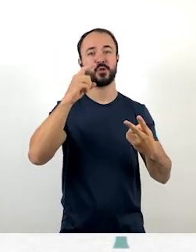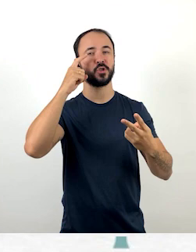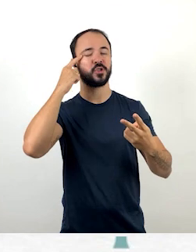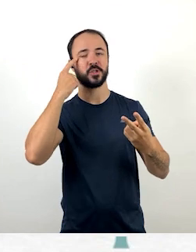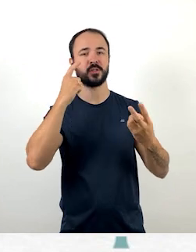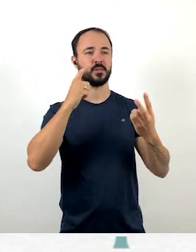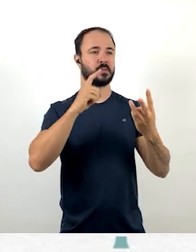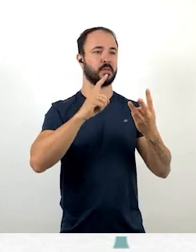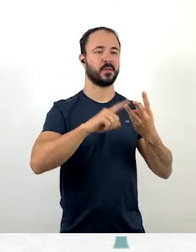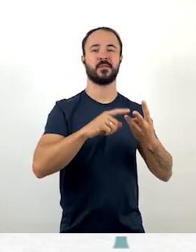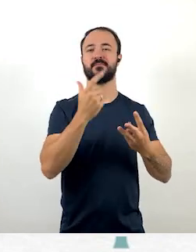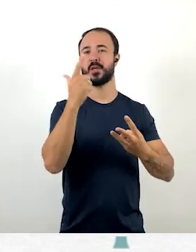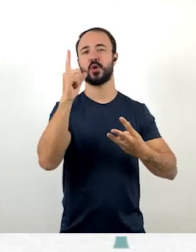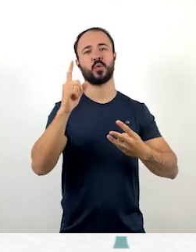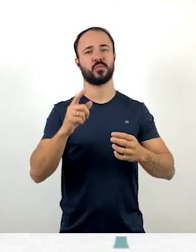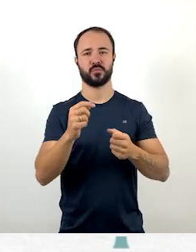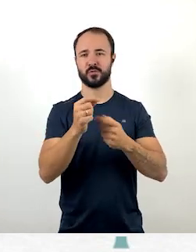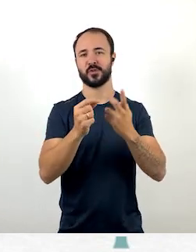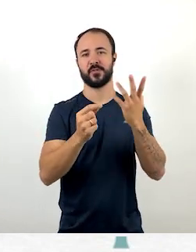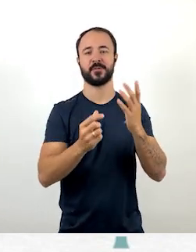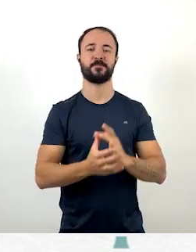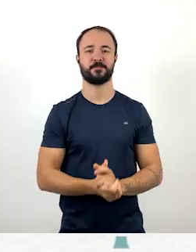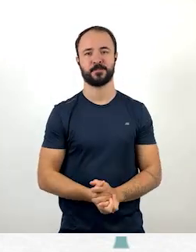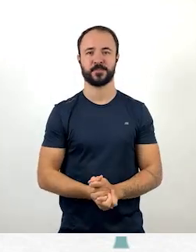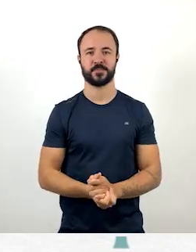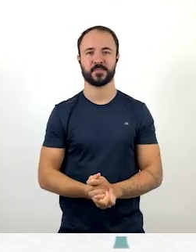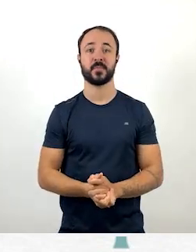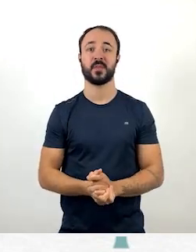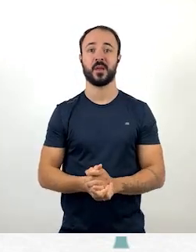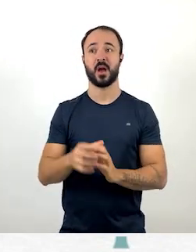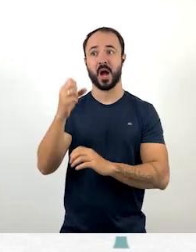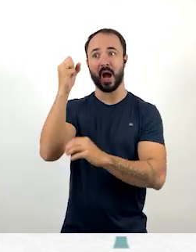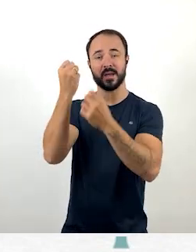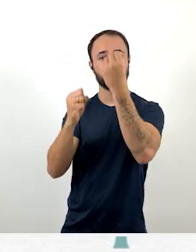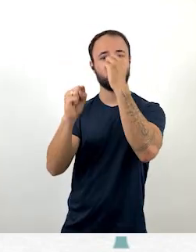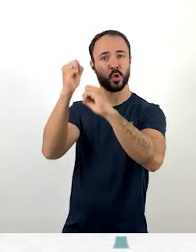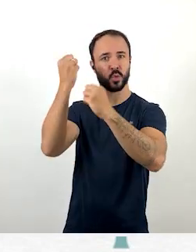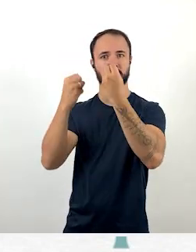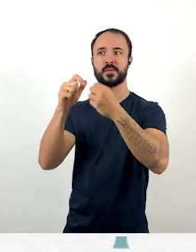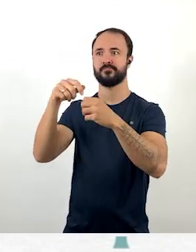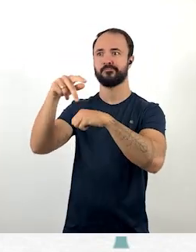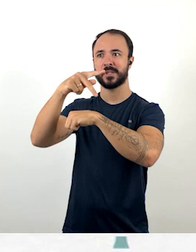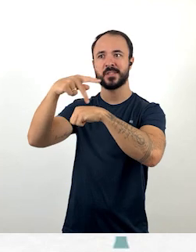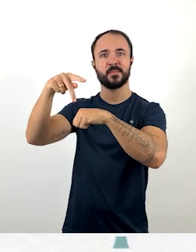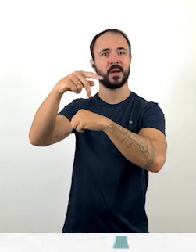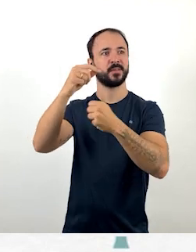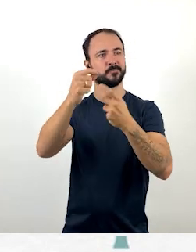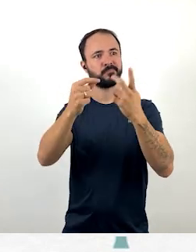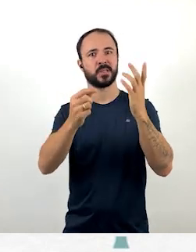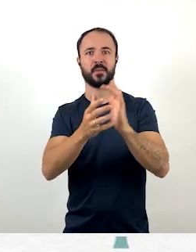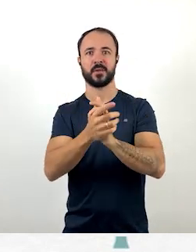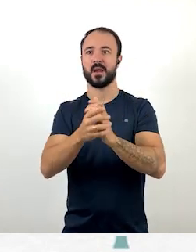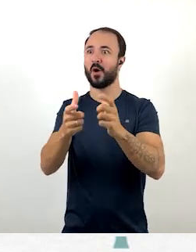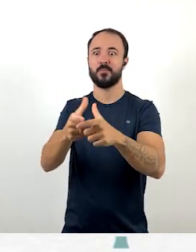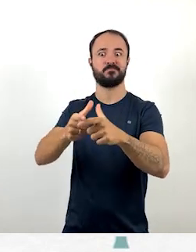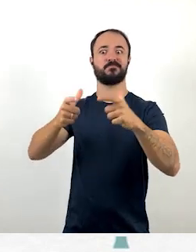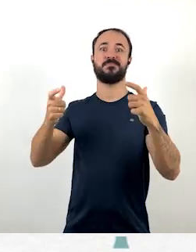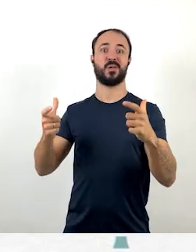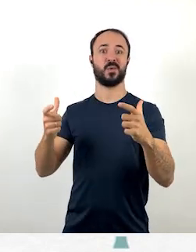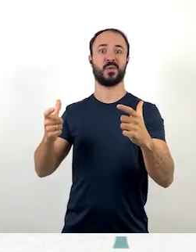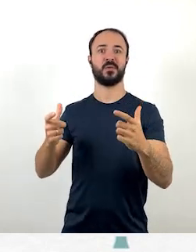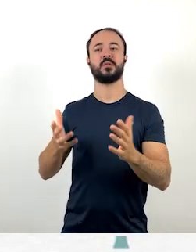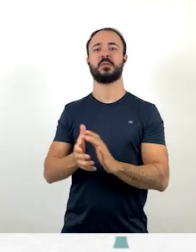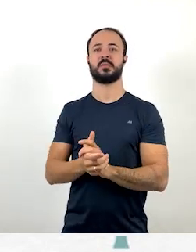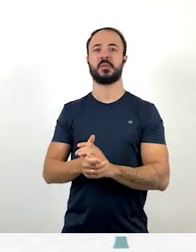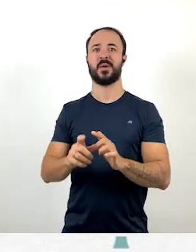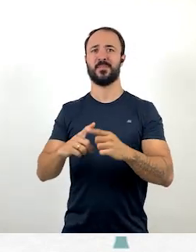China, México e Índia. O setor industrial destes países tem crescido muito, porém de forma